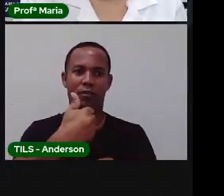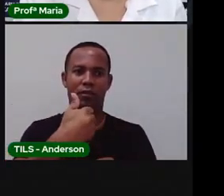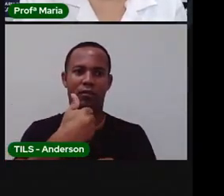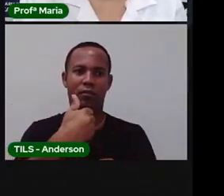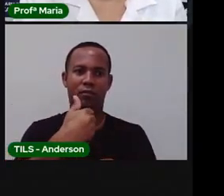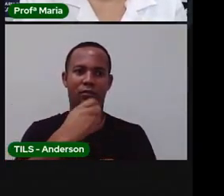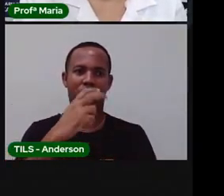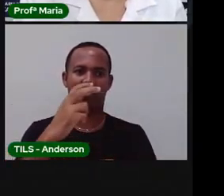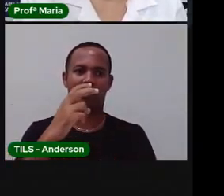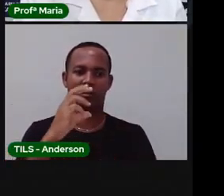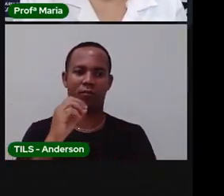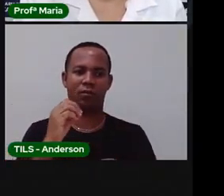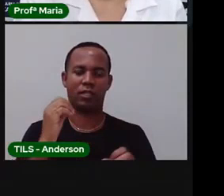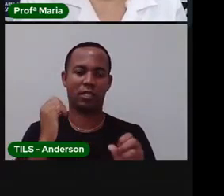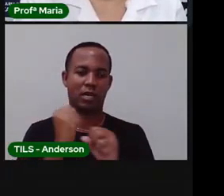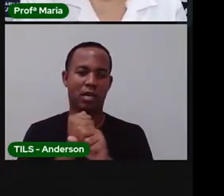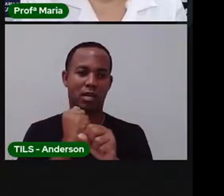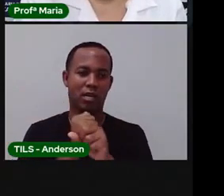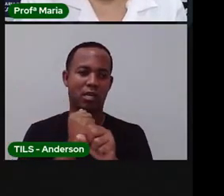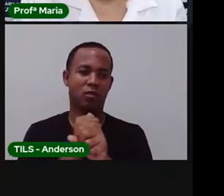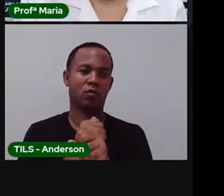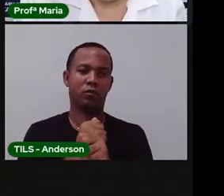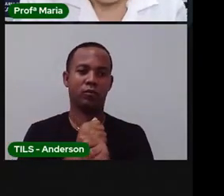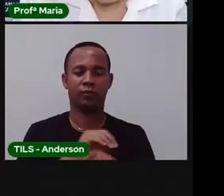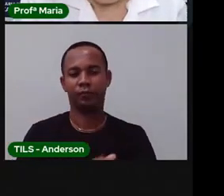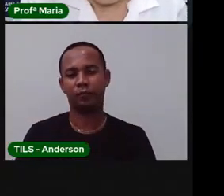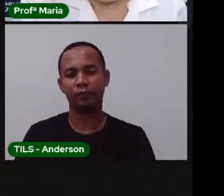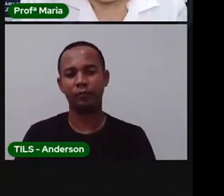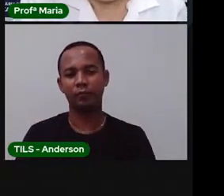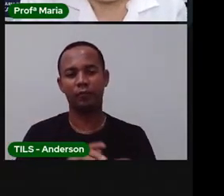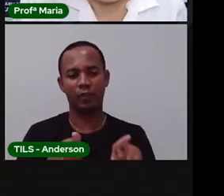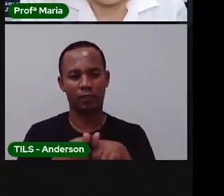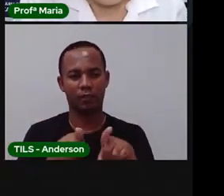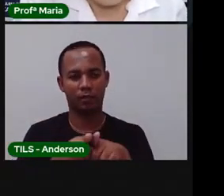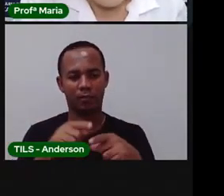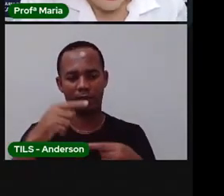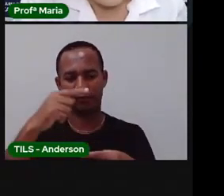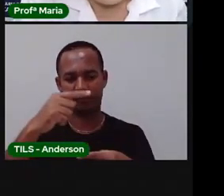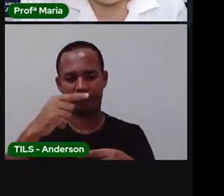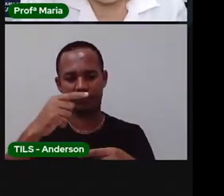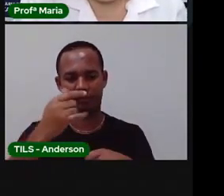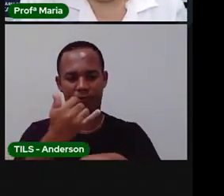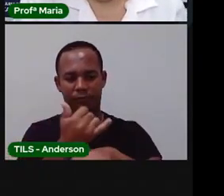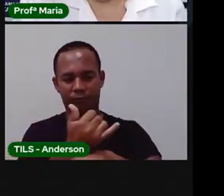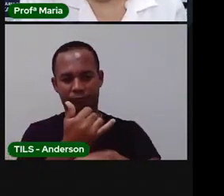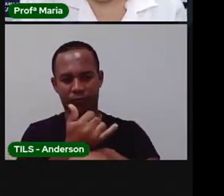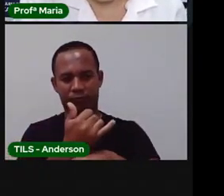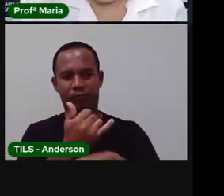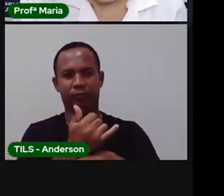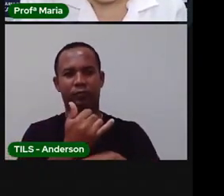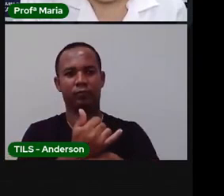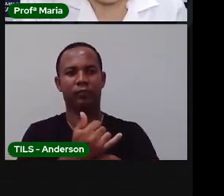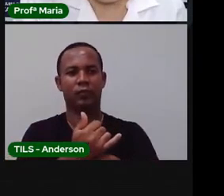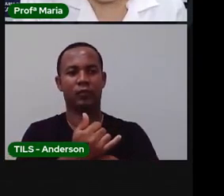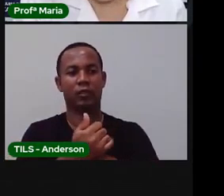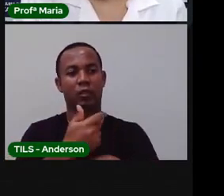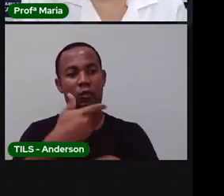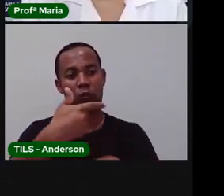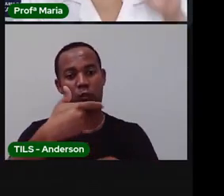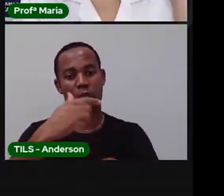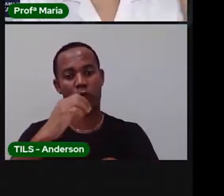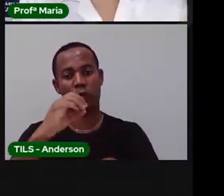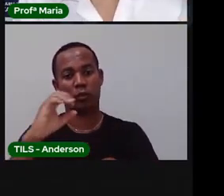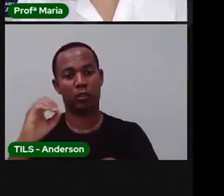de alumínio, aquela lata de cerveja, de refrigerante, ó, de 200 a 500 anos.